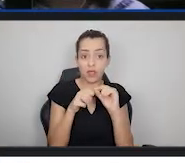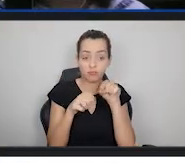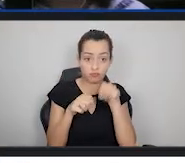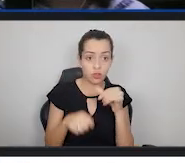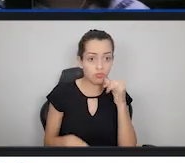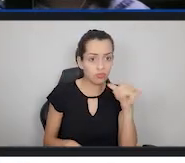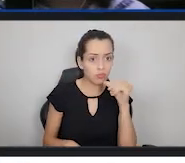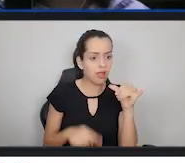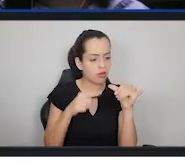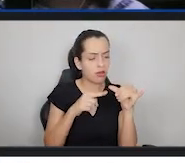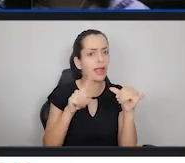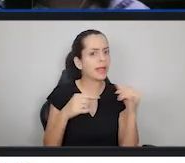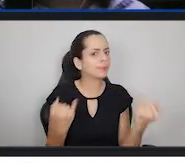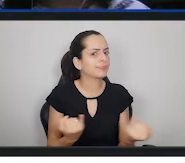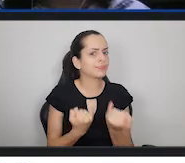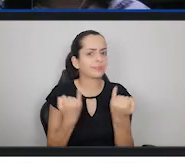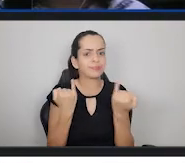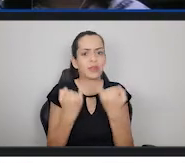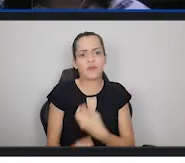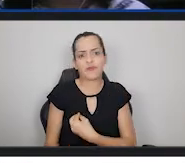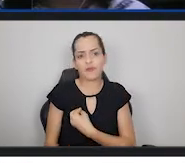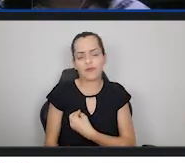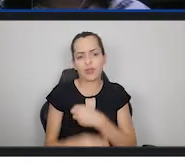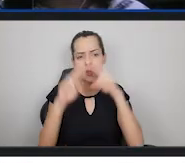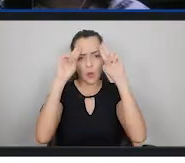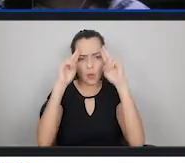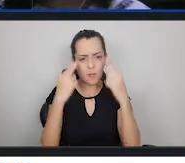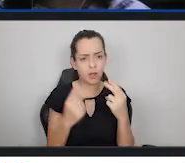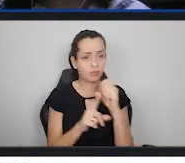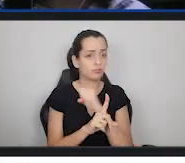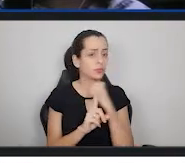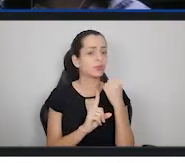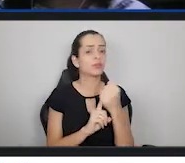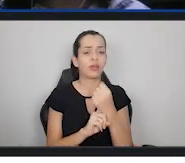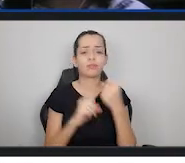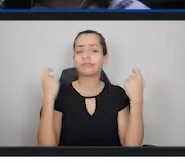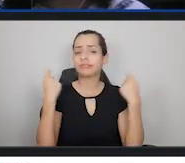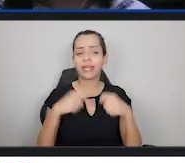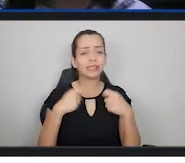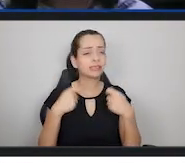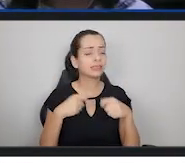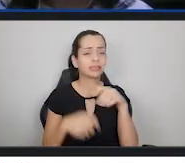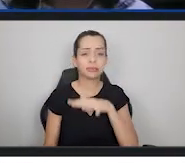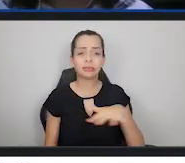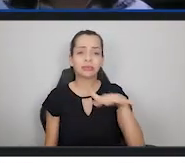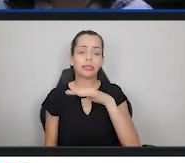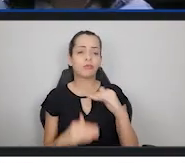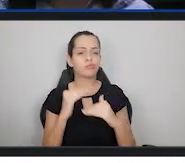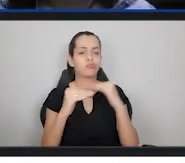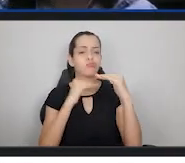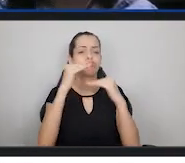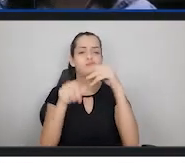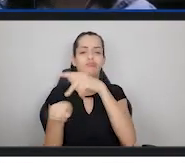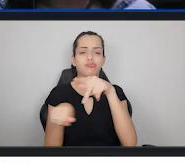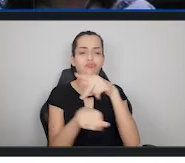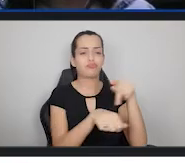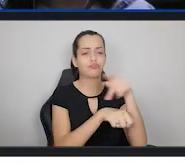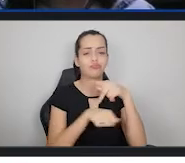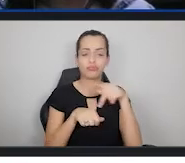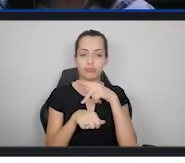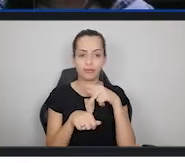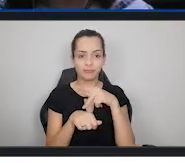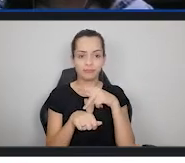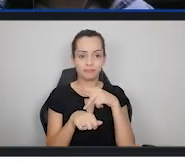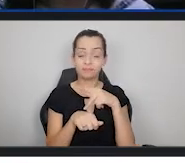um recurso essencial à sobrevivência humana e um insumo essencial à sociedade e indispensável ao desenvolvimento socioeconômico